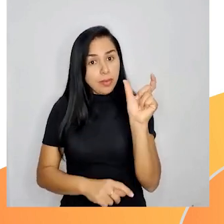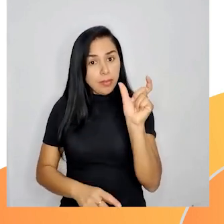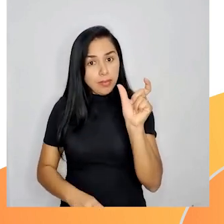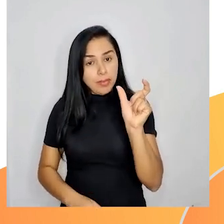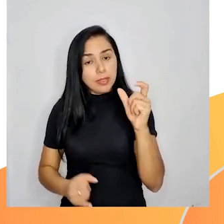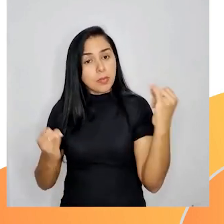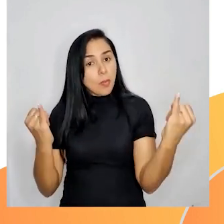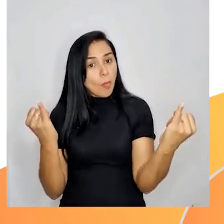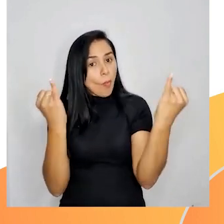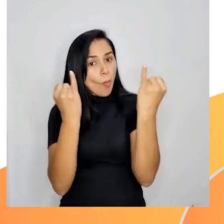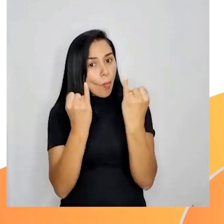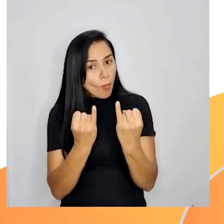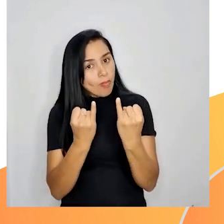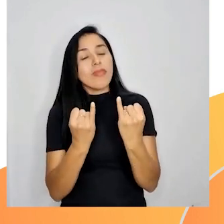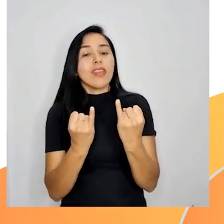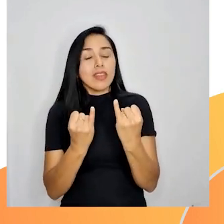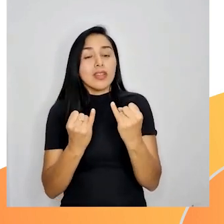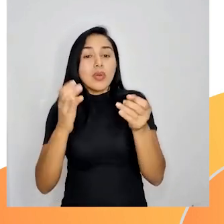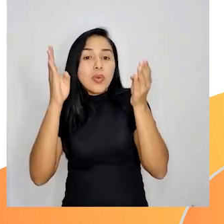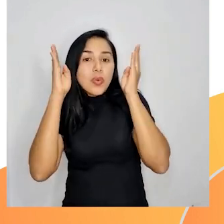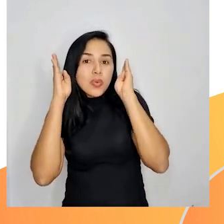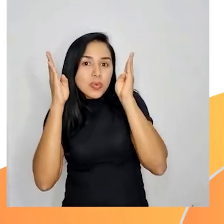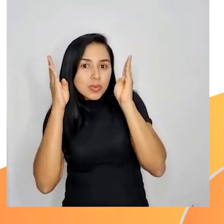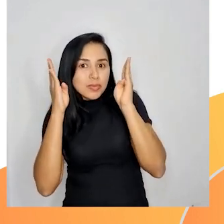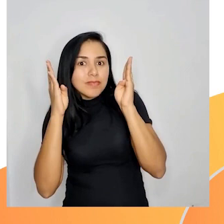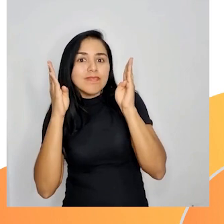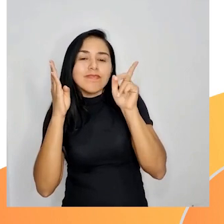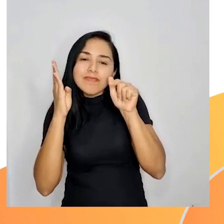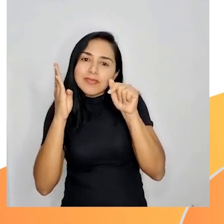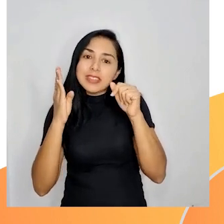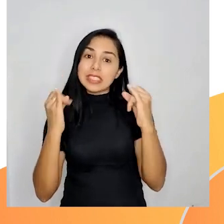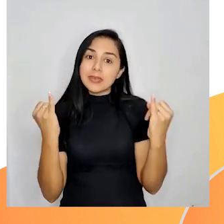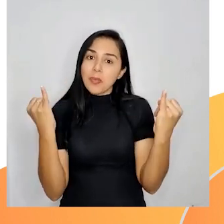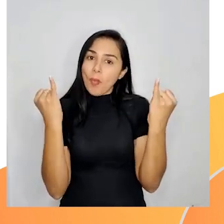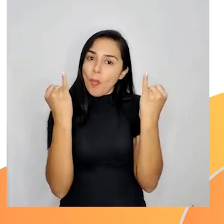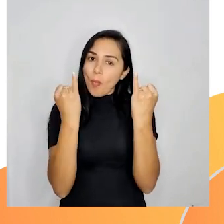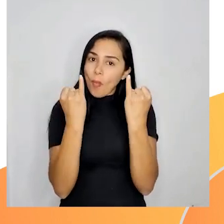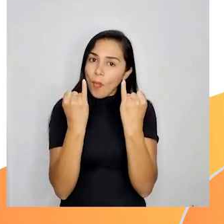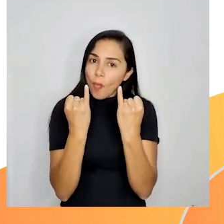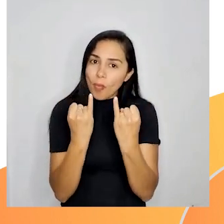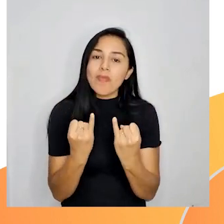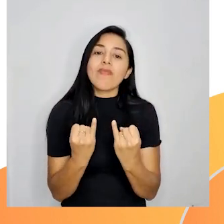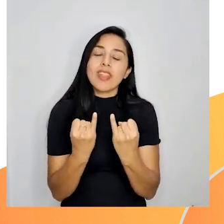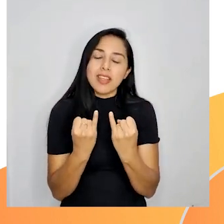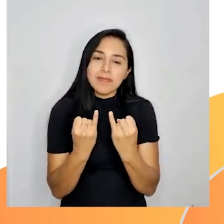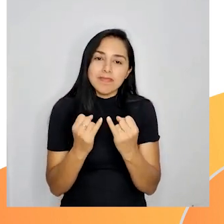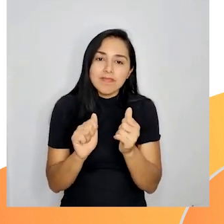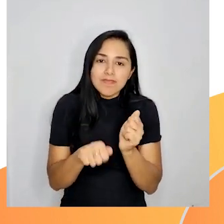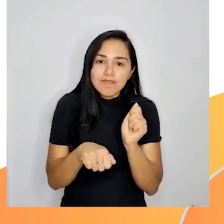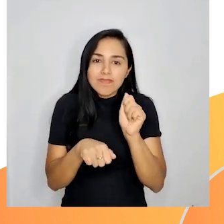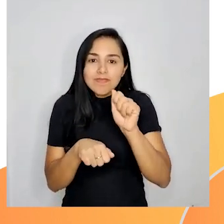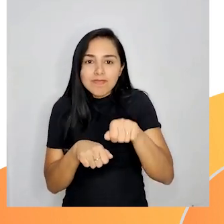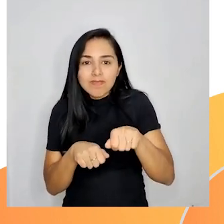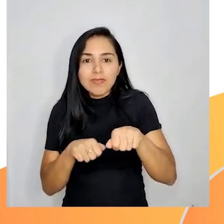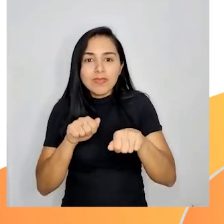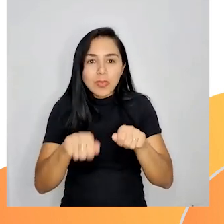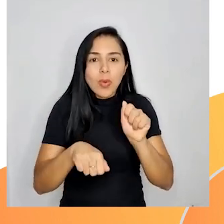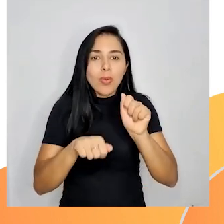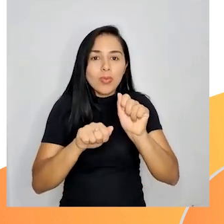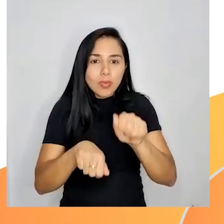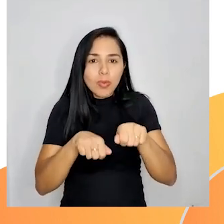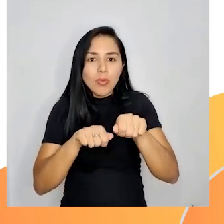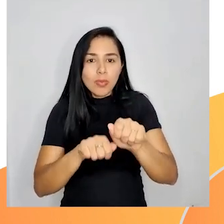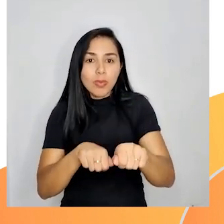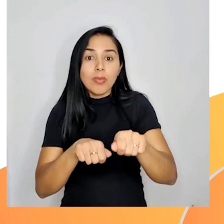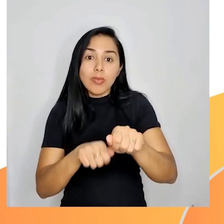os burros, eles são raquíticos. E essa esqualidez e esse